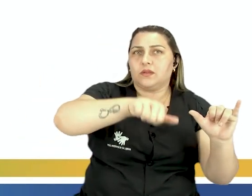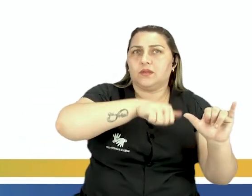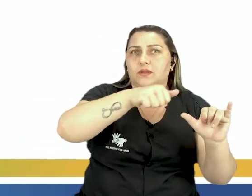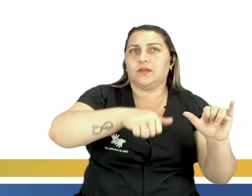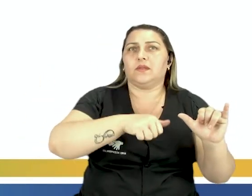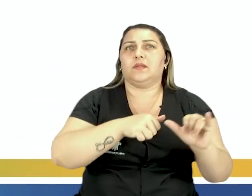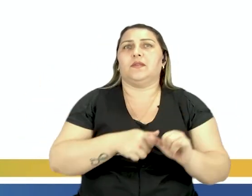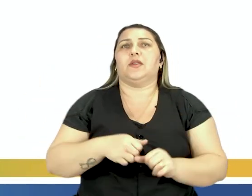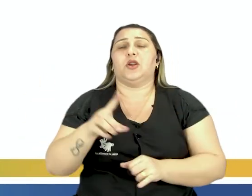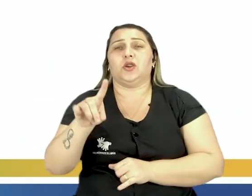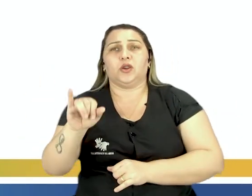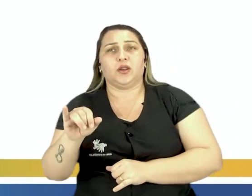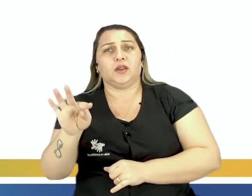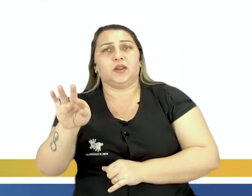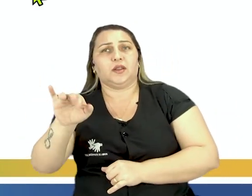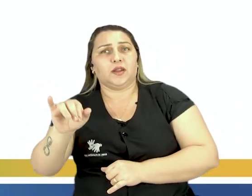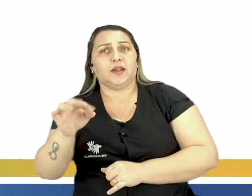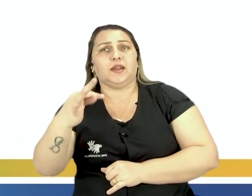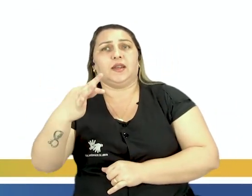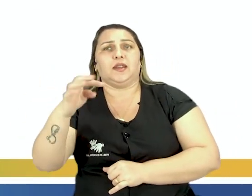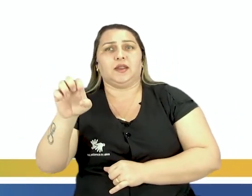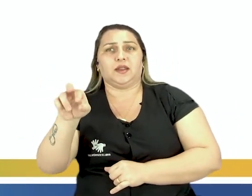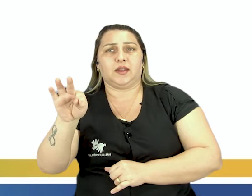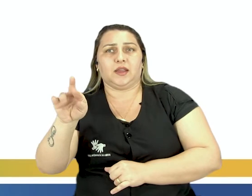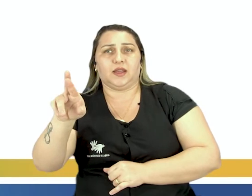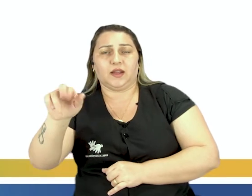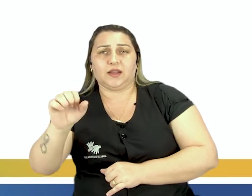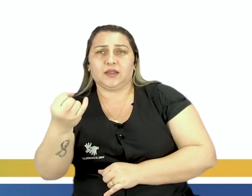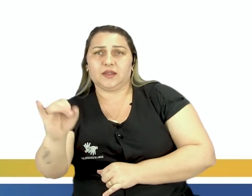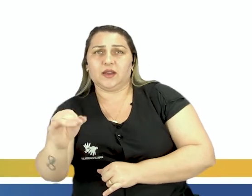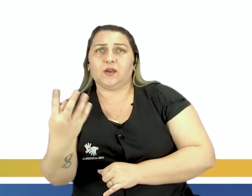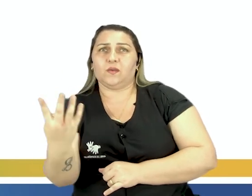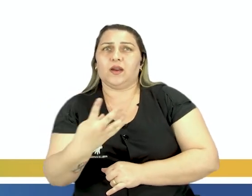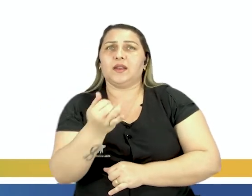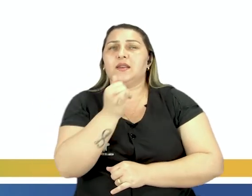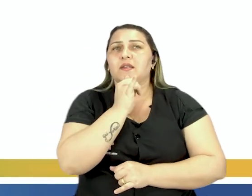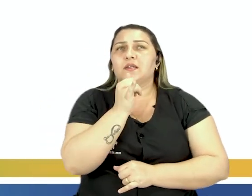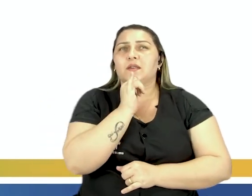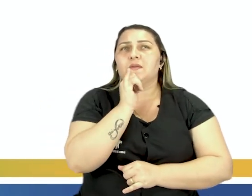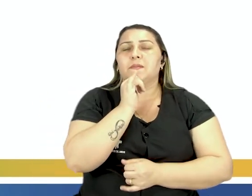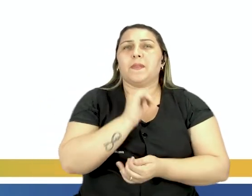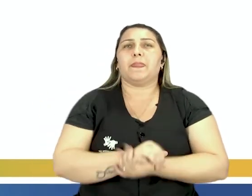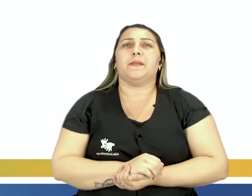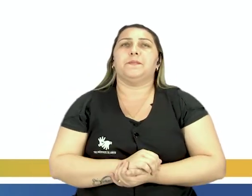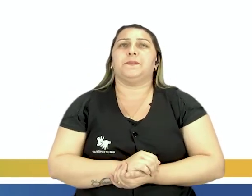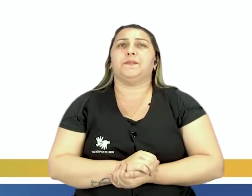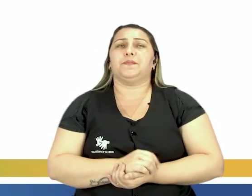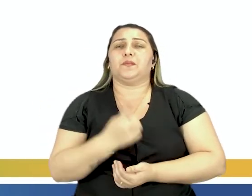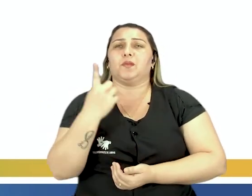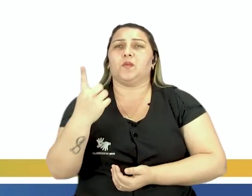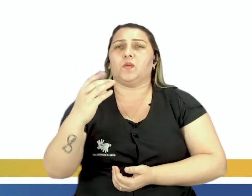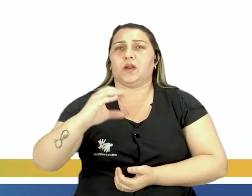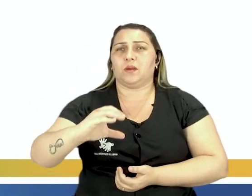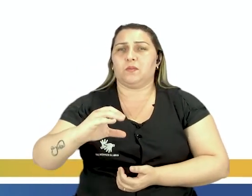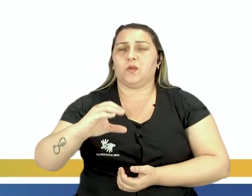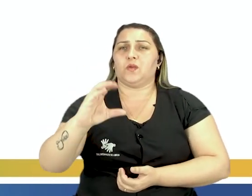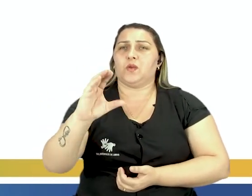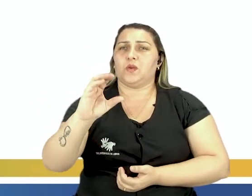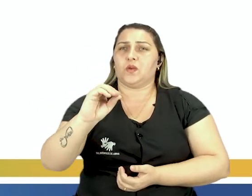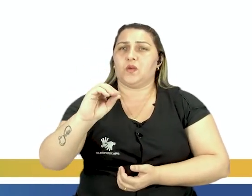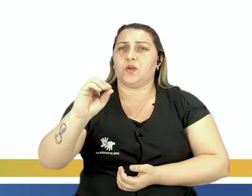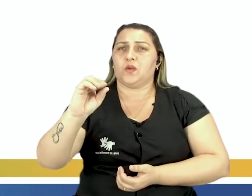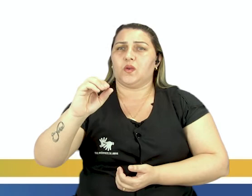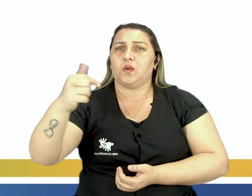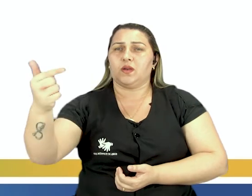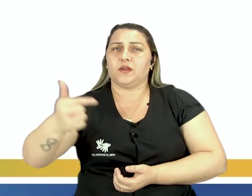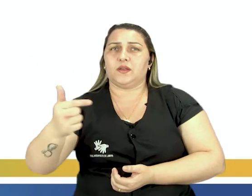1, tri se for 2, tetra se for 4. Então nós temos exemplo aqui, ó, carbono tem 1, oxigênio tem 1.